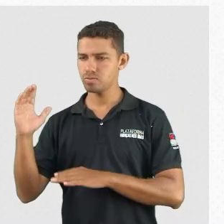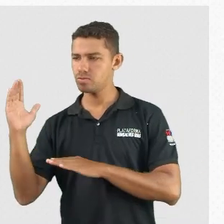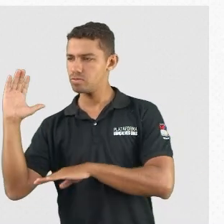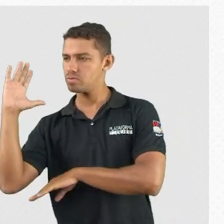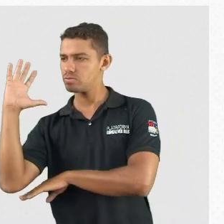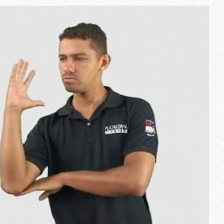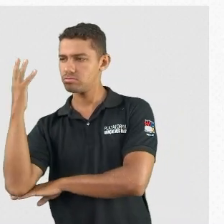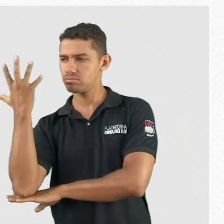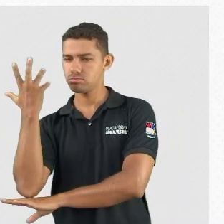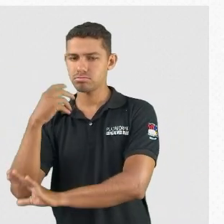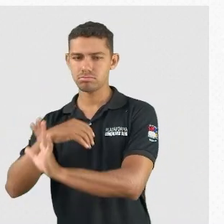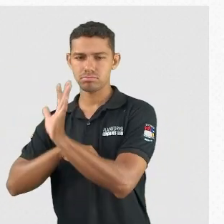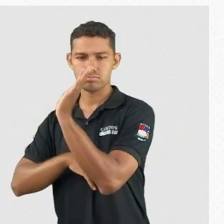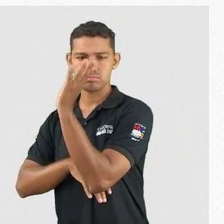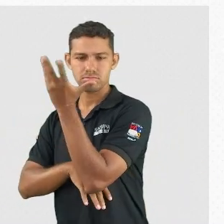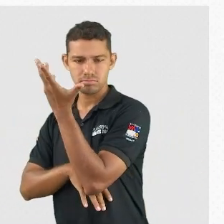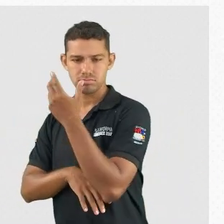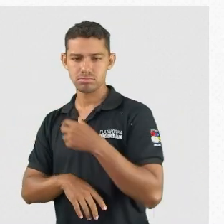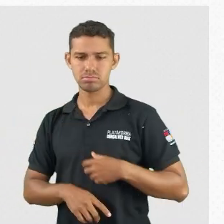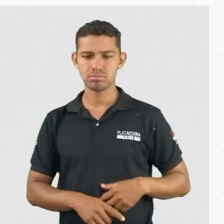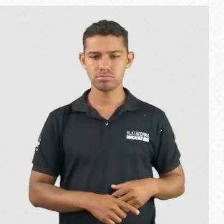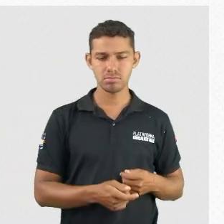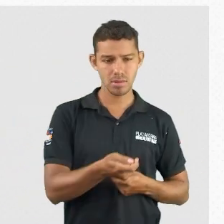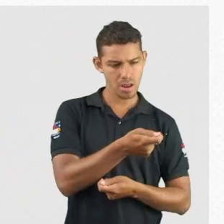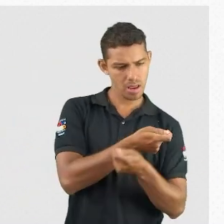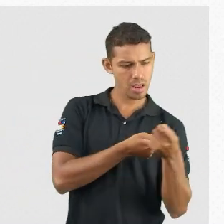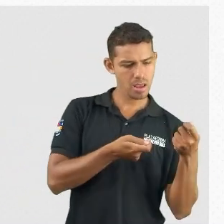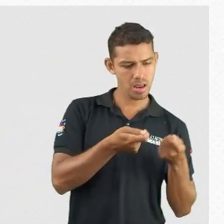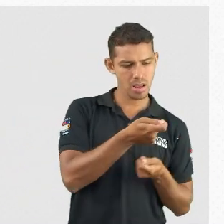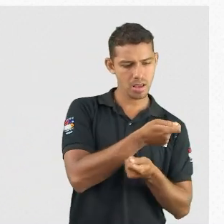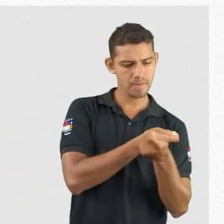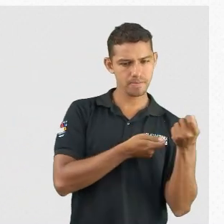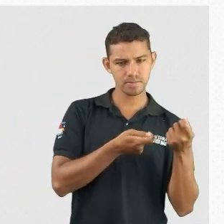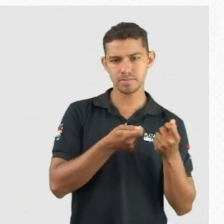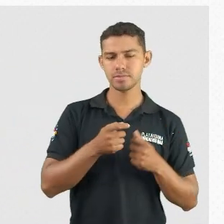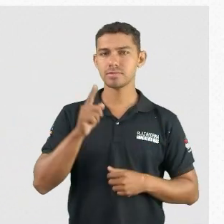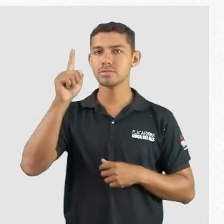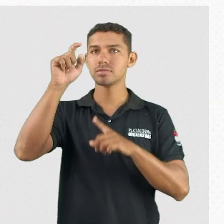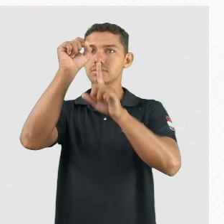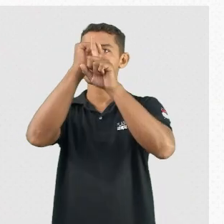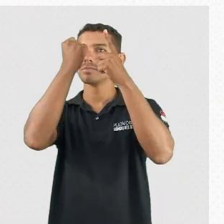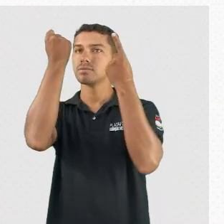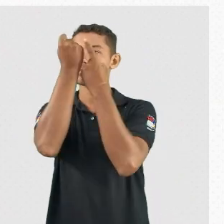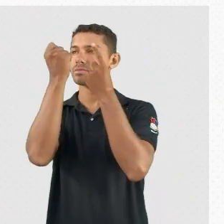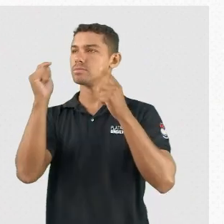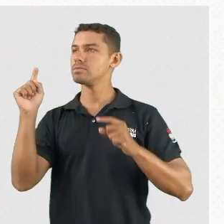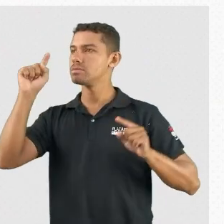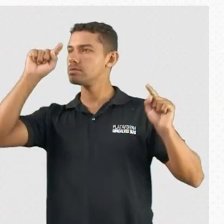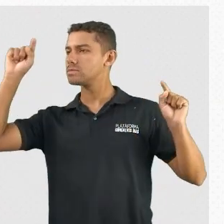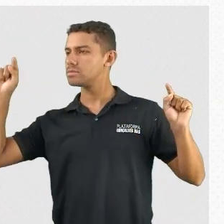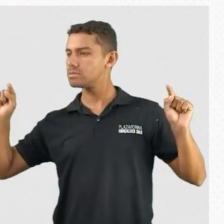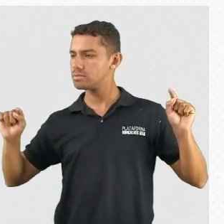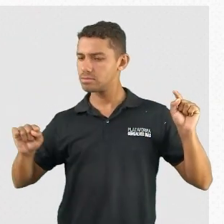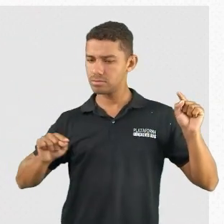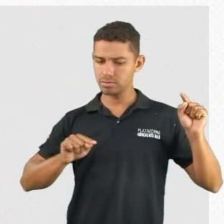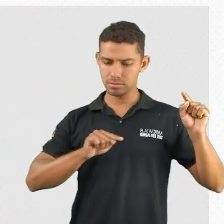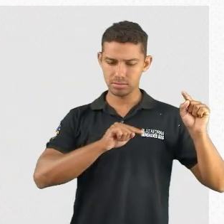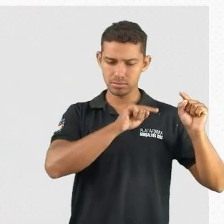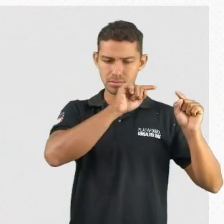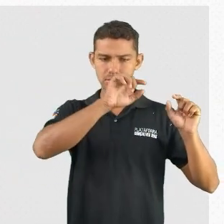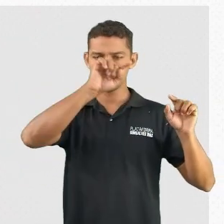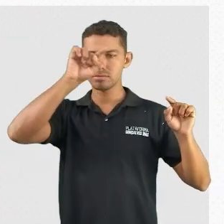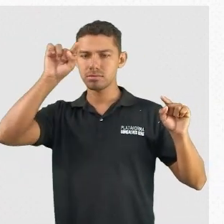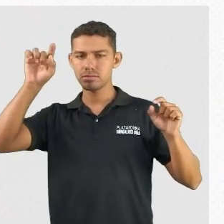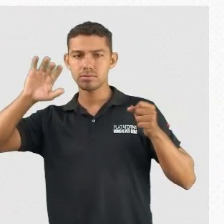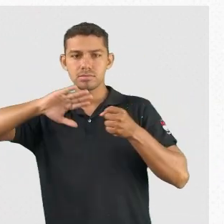a disponibilidade dos recursos naturais e o uso deles por parte das sociedades atuais